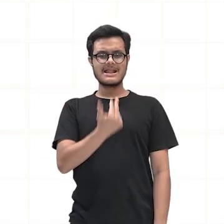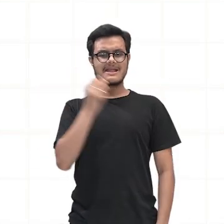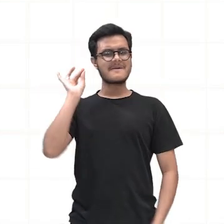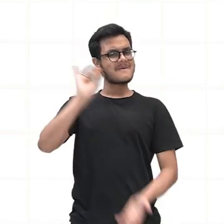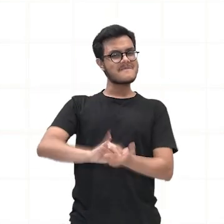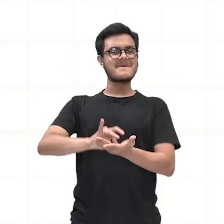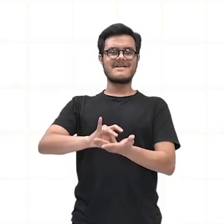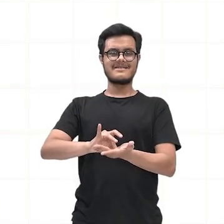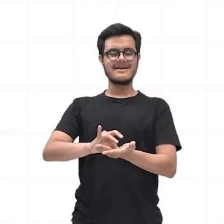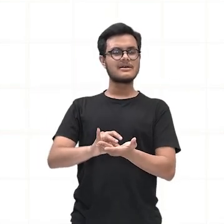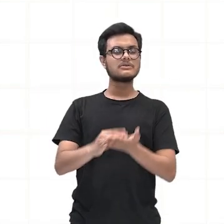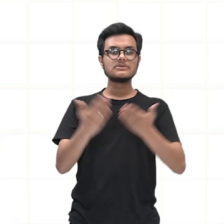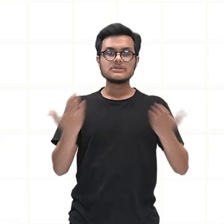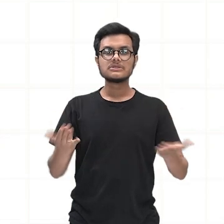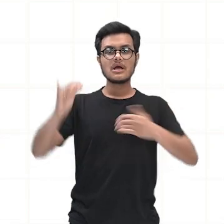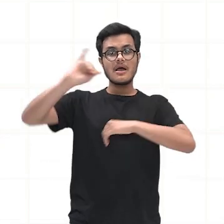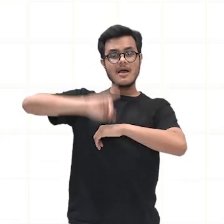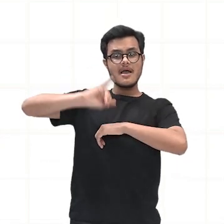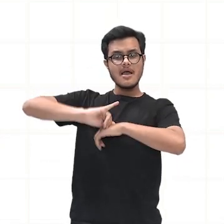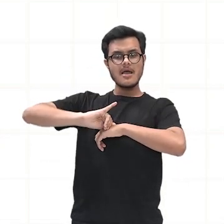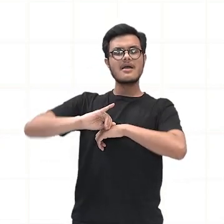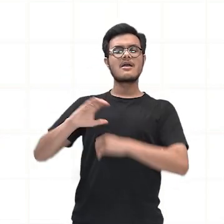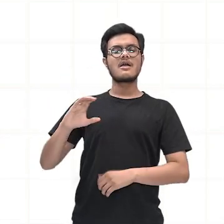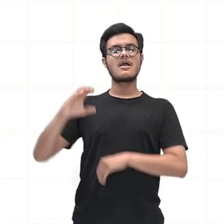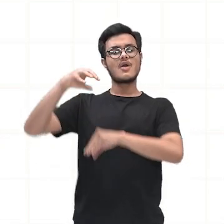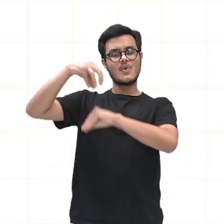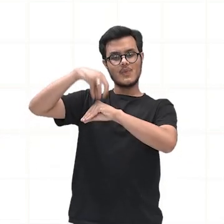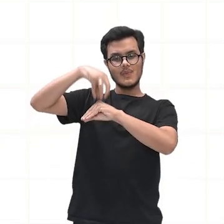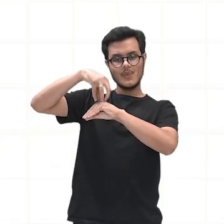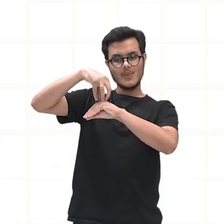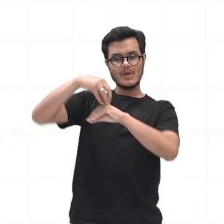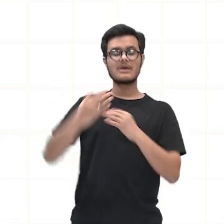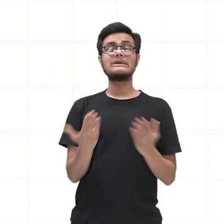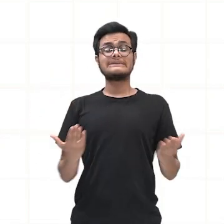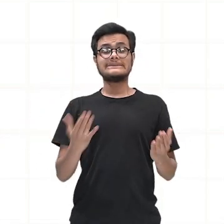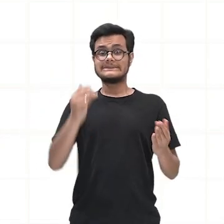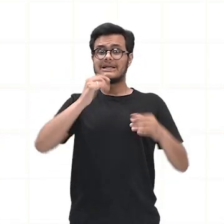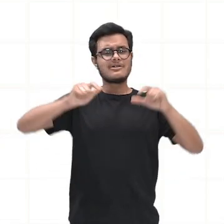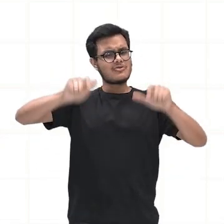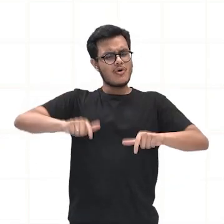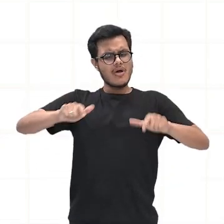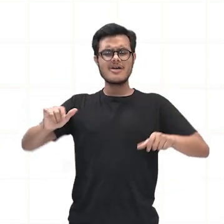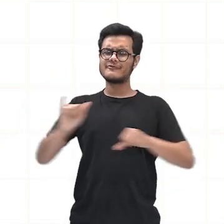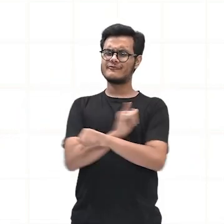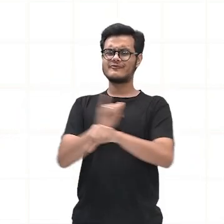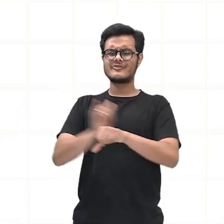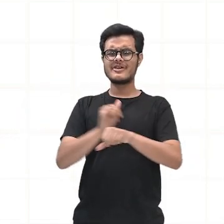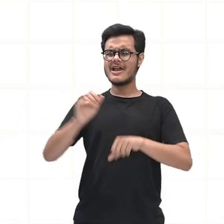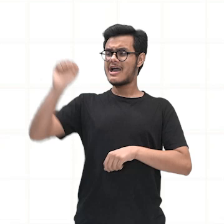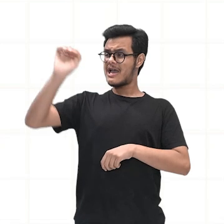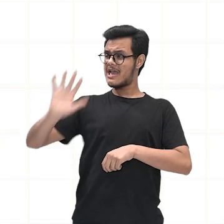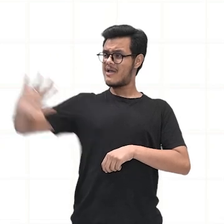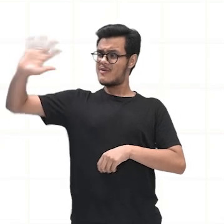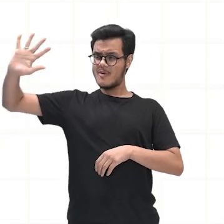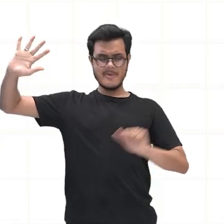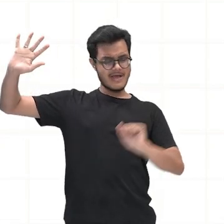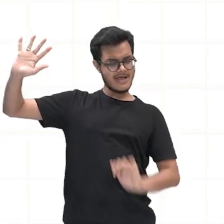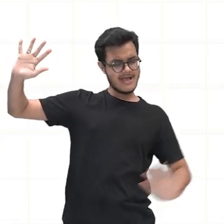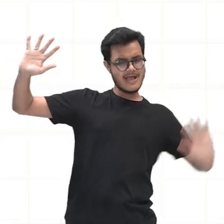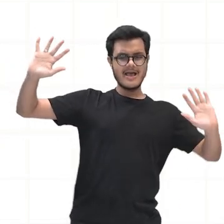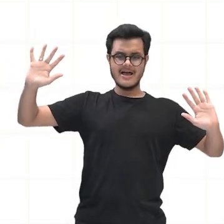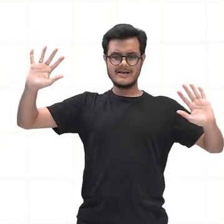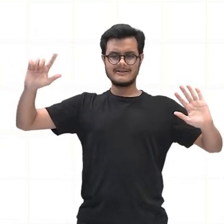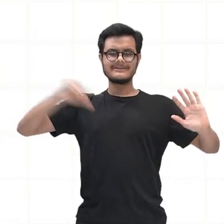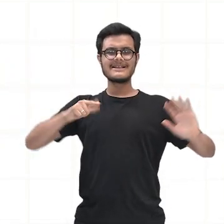oficial. Sua capital, Constantinopla, estrategicamente localizada entre a Europa e a Ásia, na entrada do